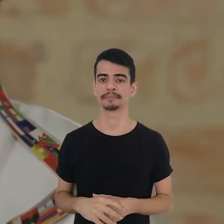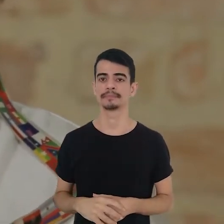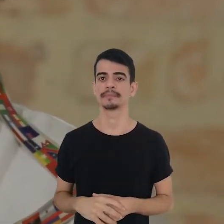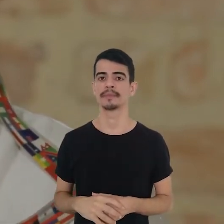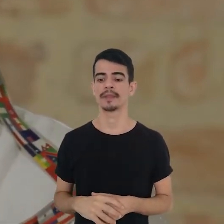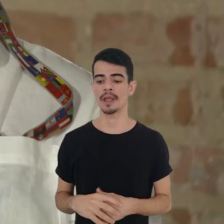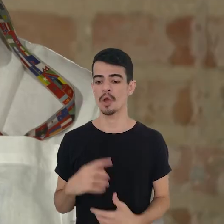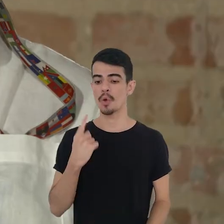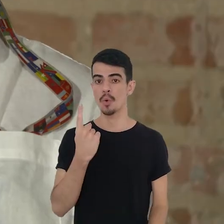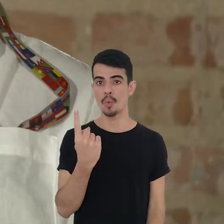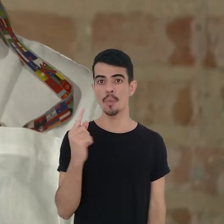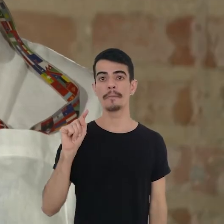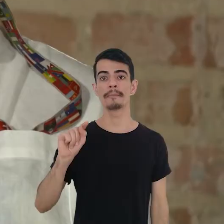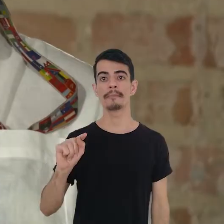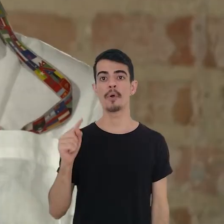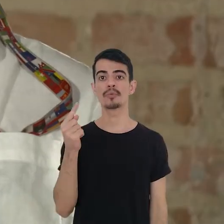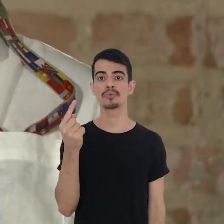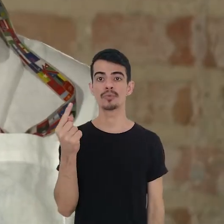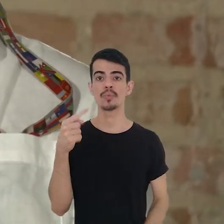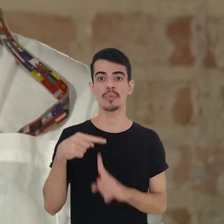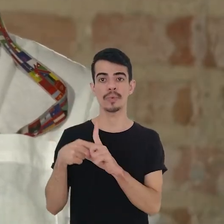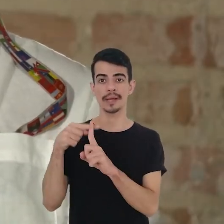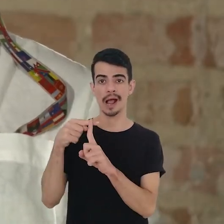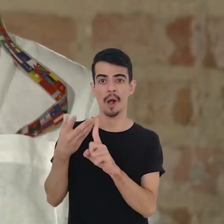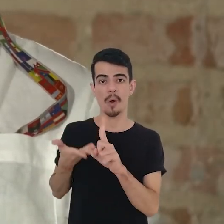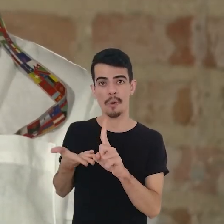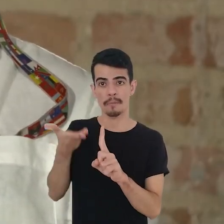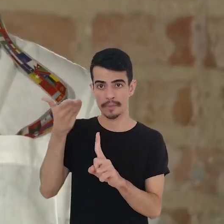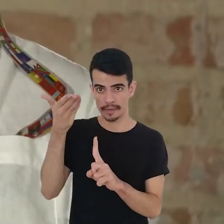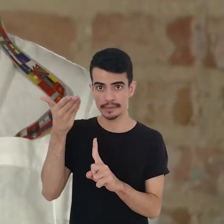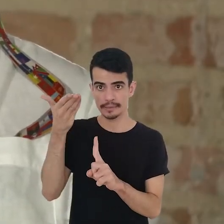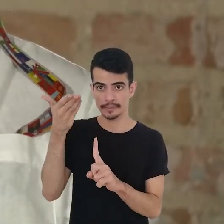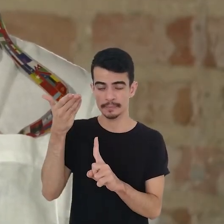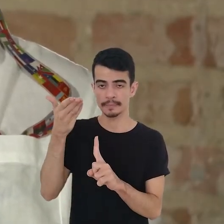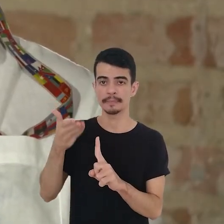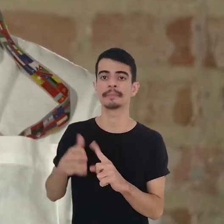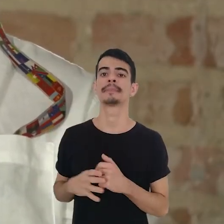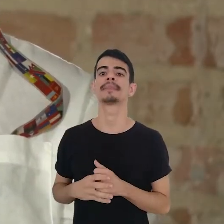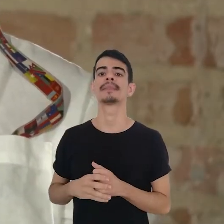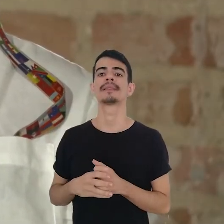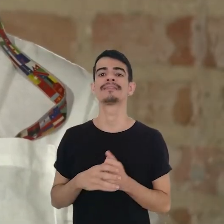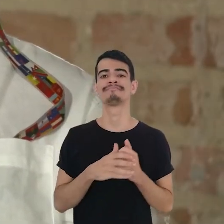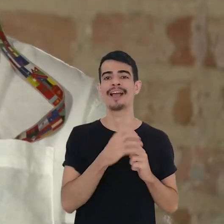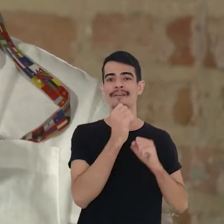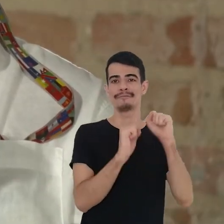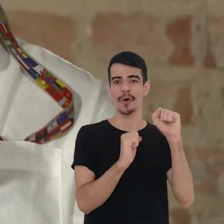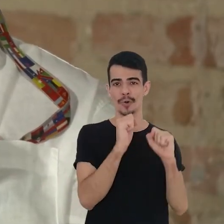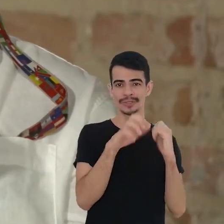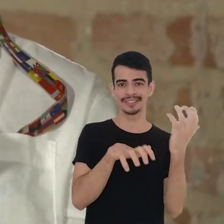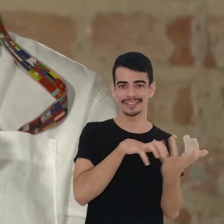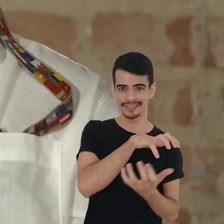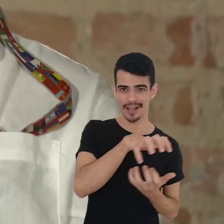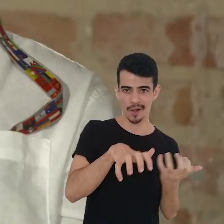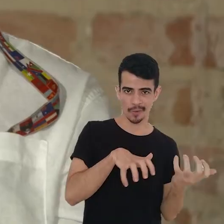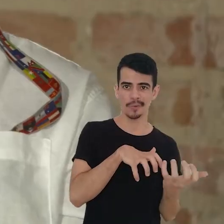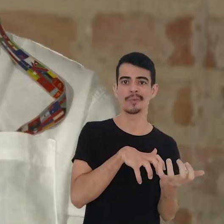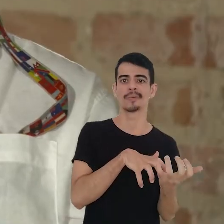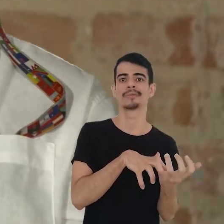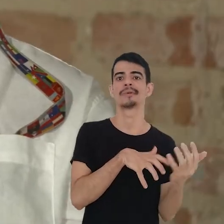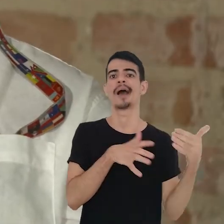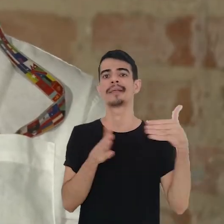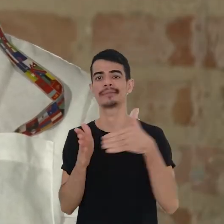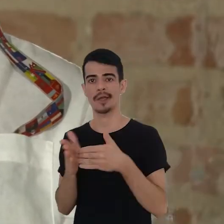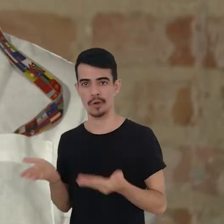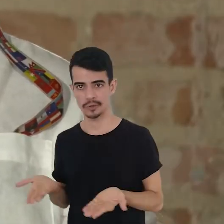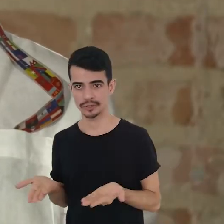temperatura global. Desses 1,1 graus Celsius de aumento de temperatura, desde o início da